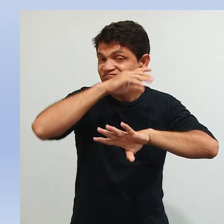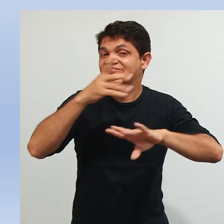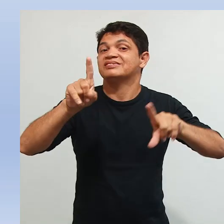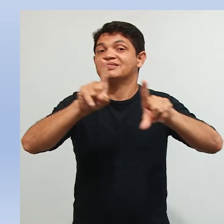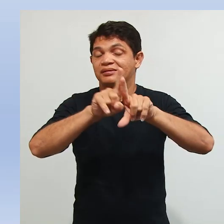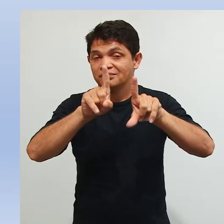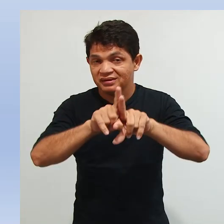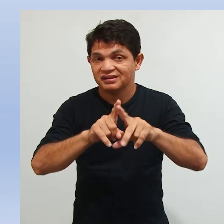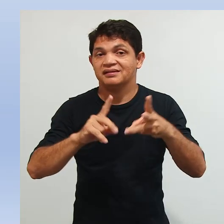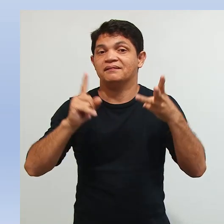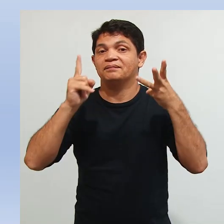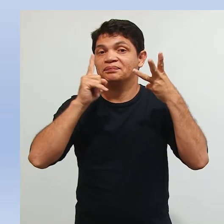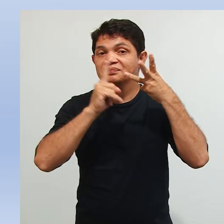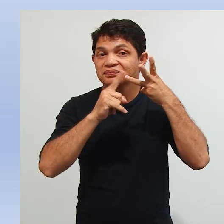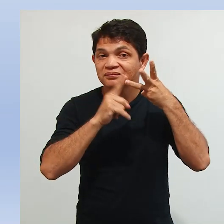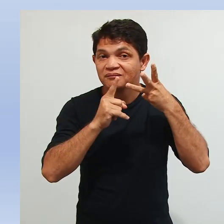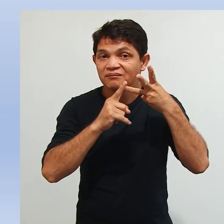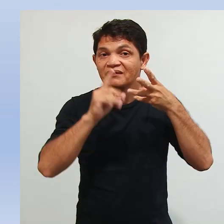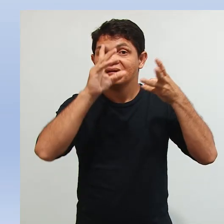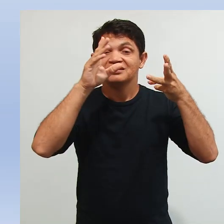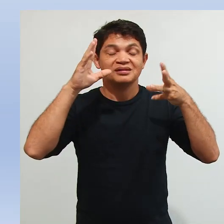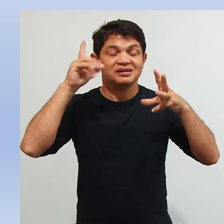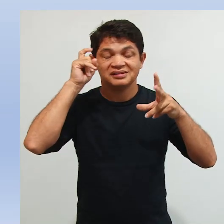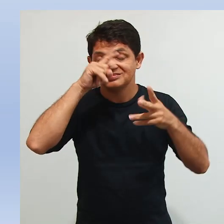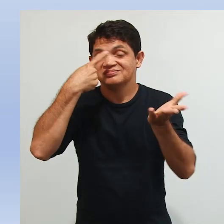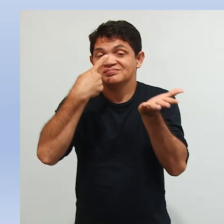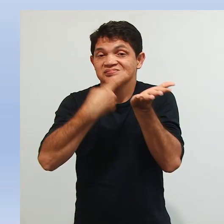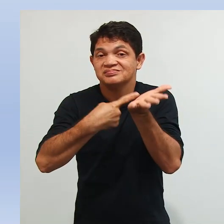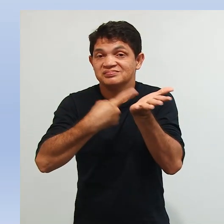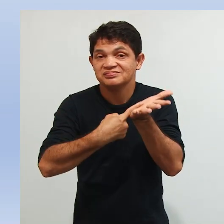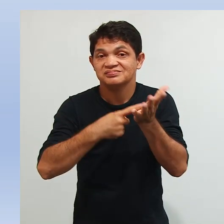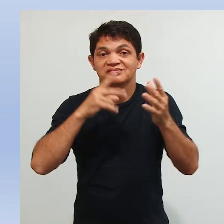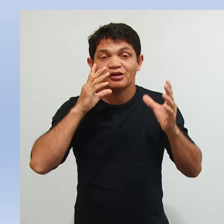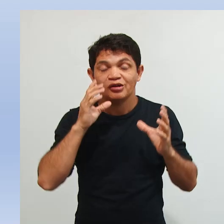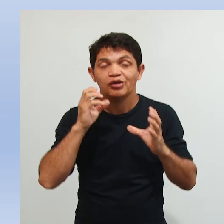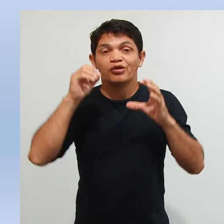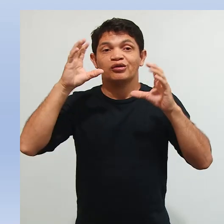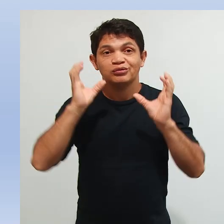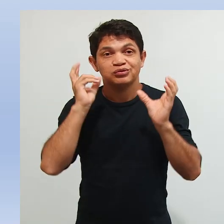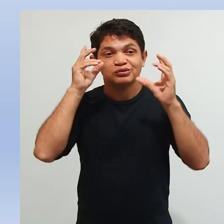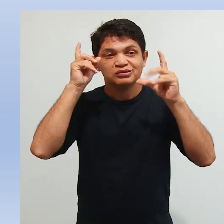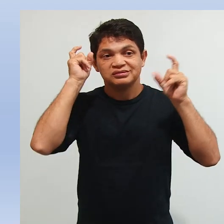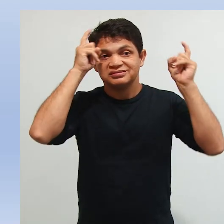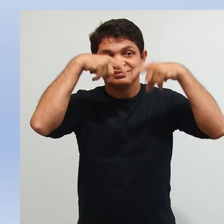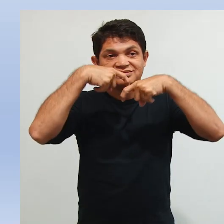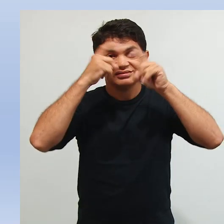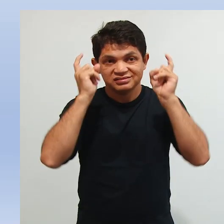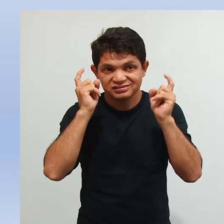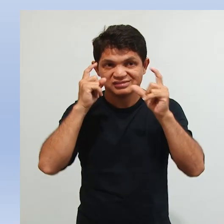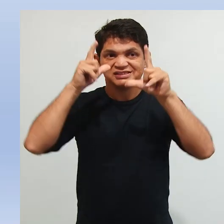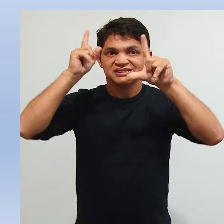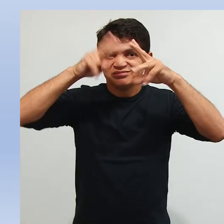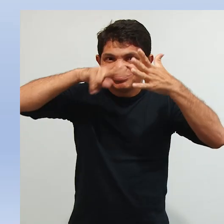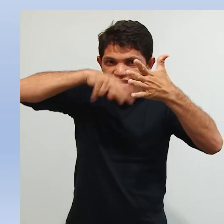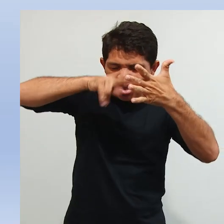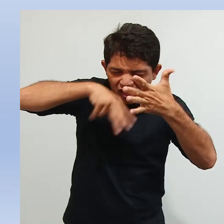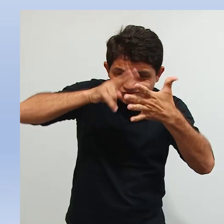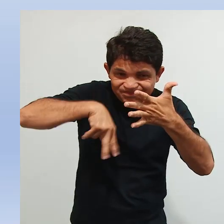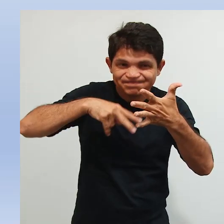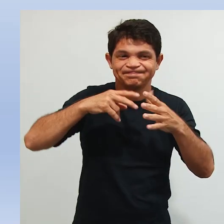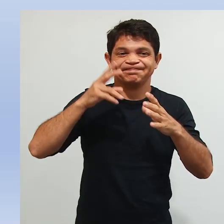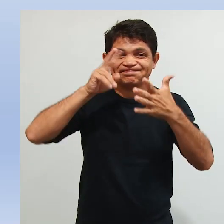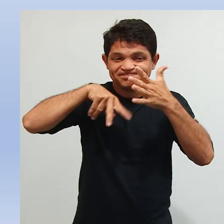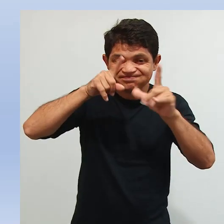a descalculia. E o comprometimento então na ortografia, na escrita e na ortografia, que